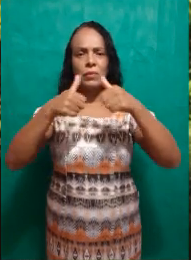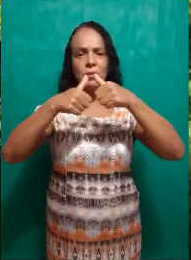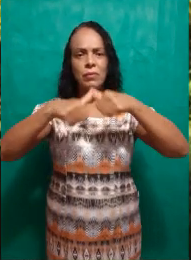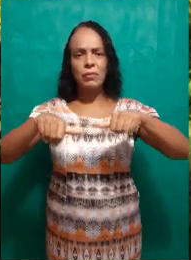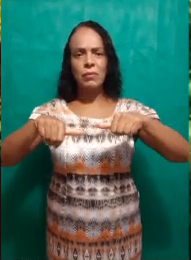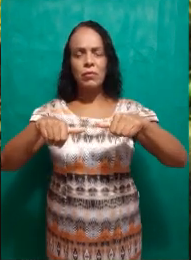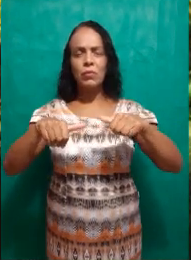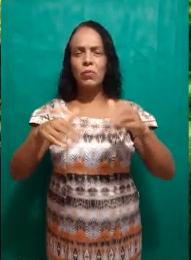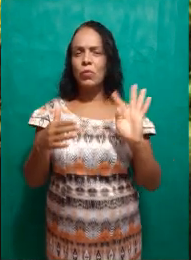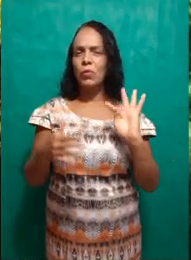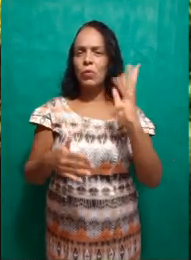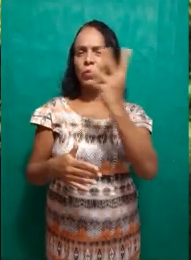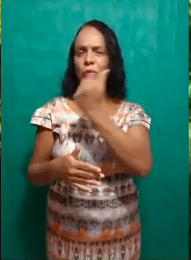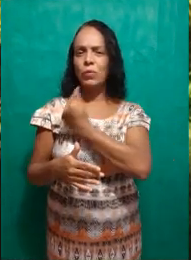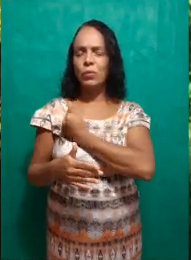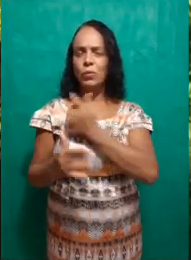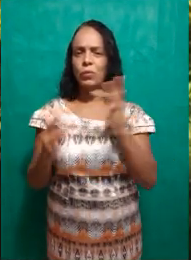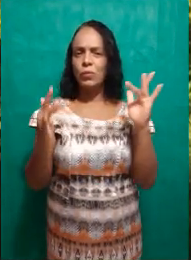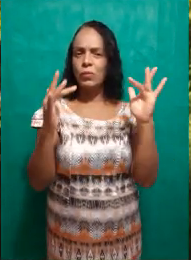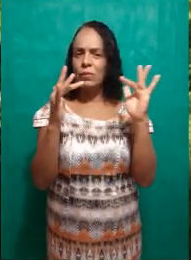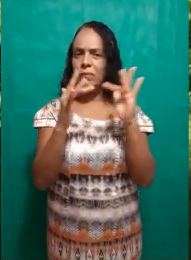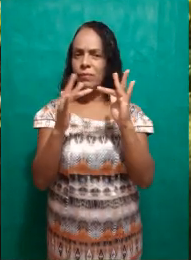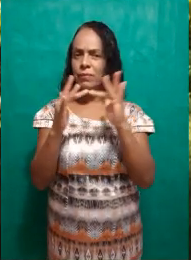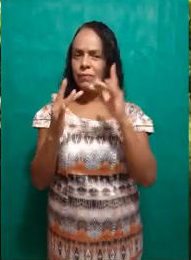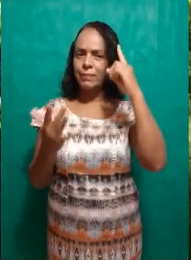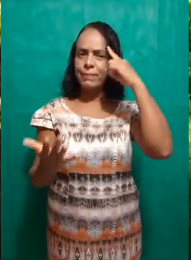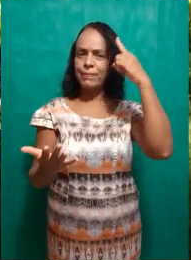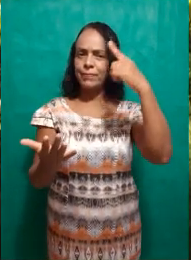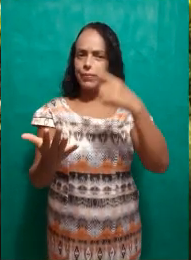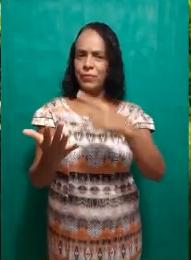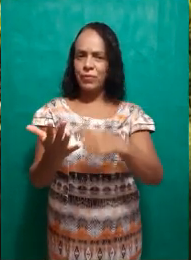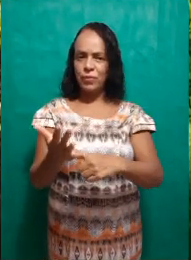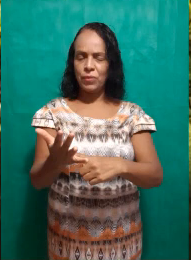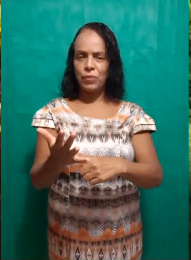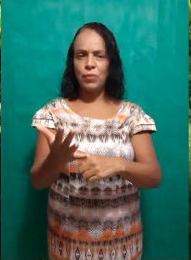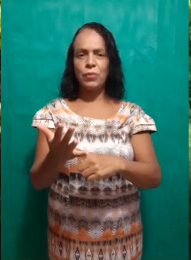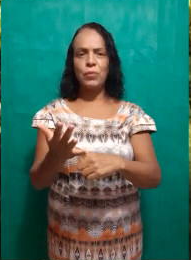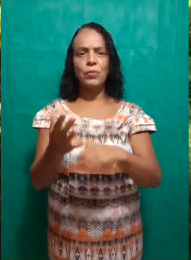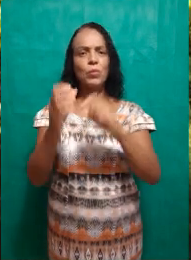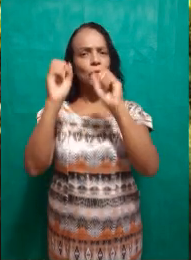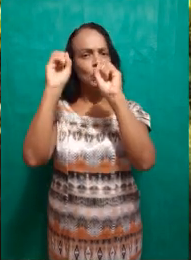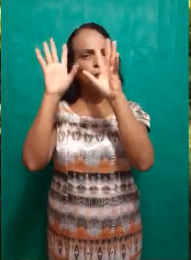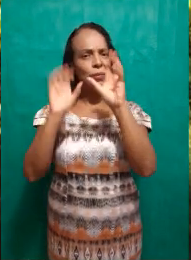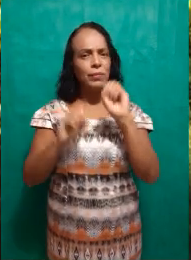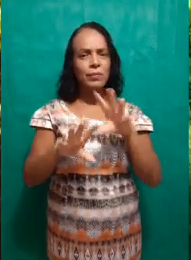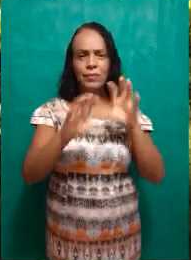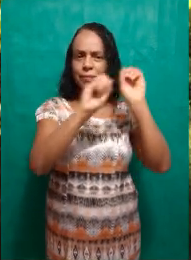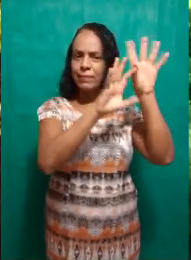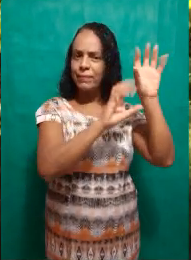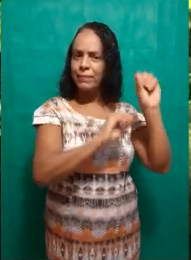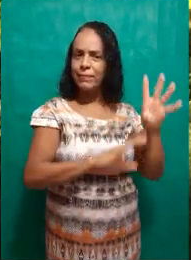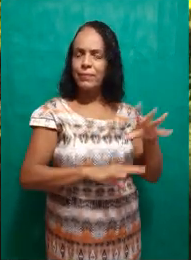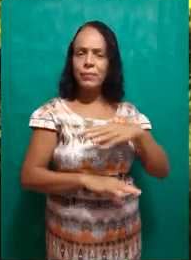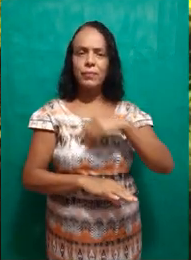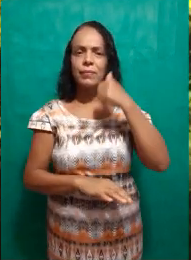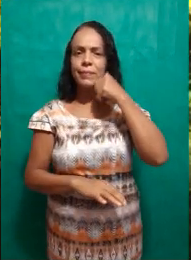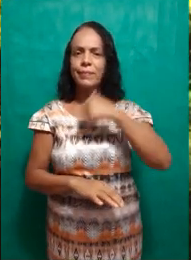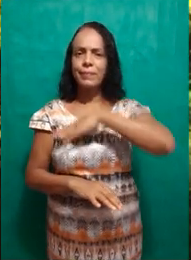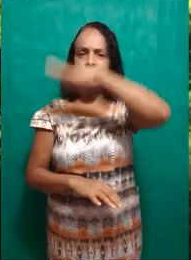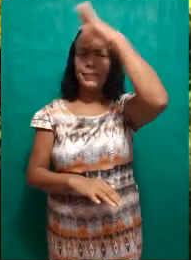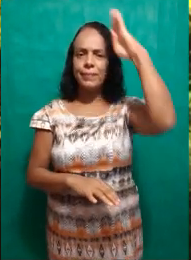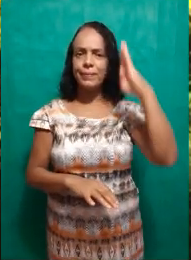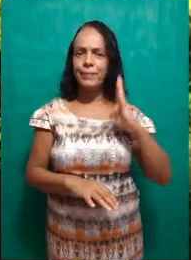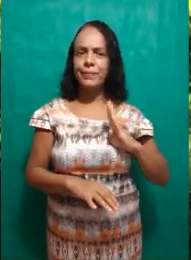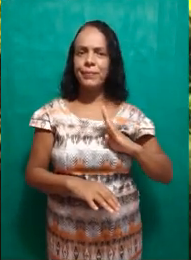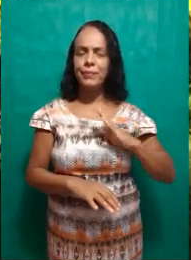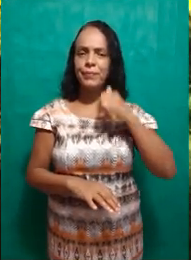doutrina, estavam todos eles em consonância com os ensinos da nossa rainha.